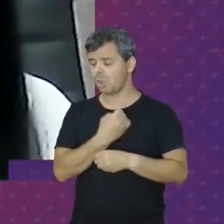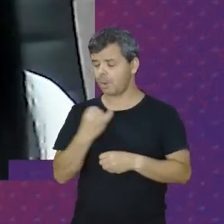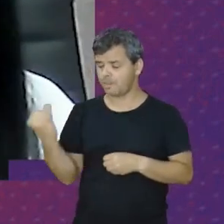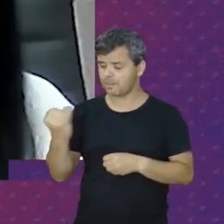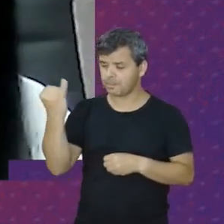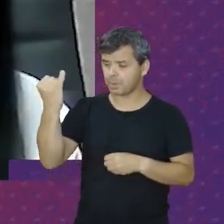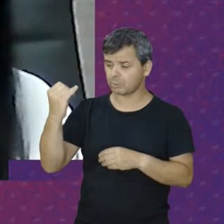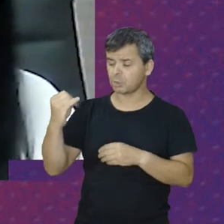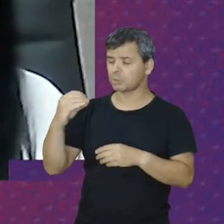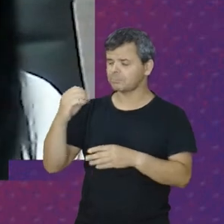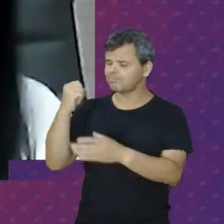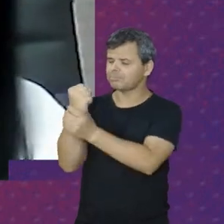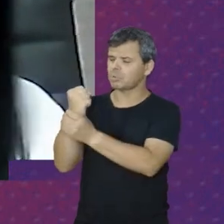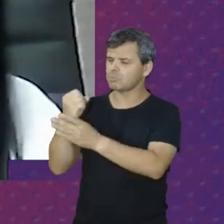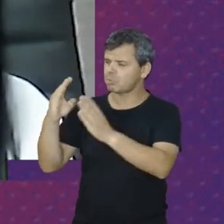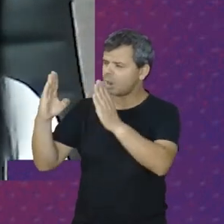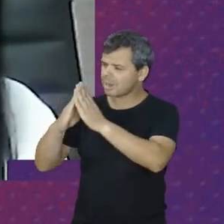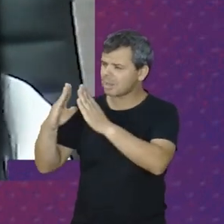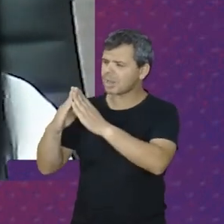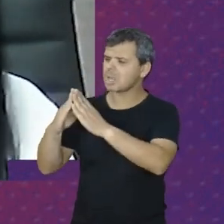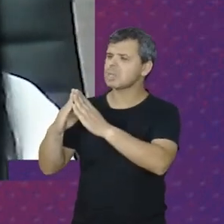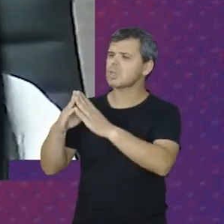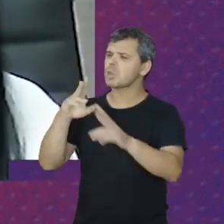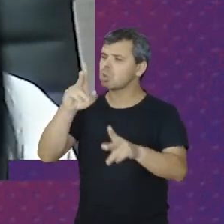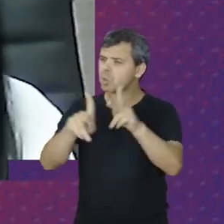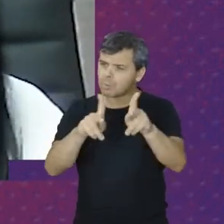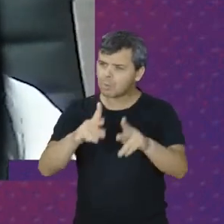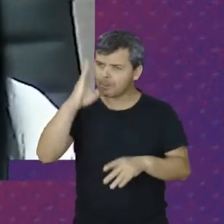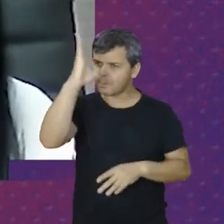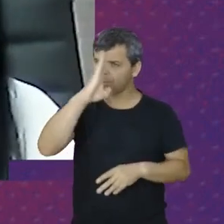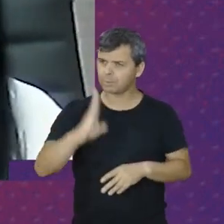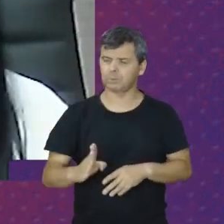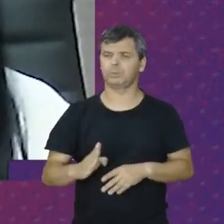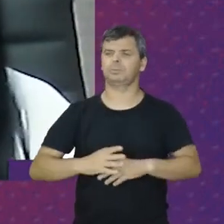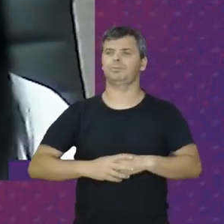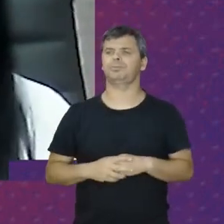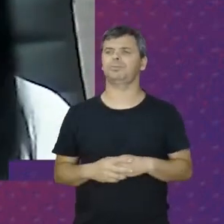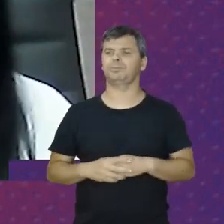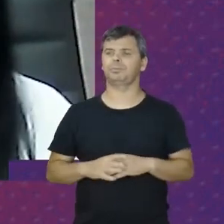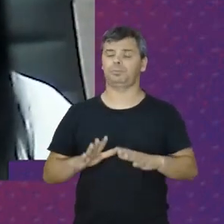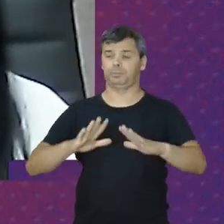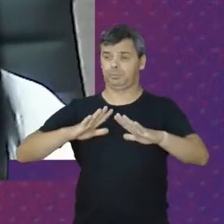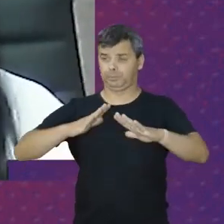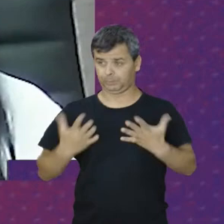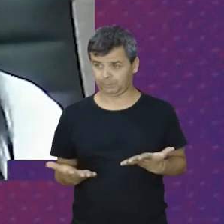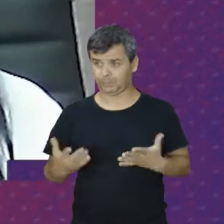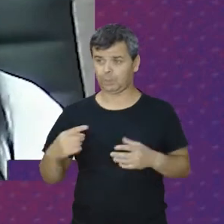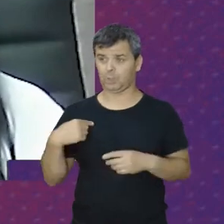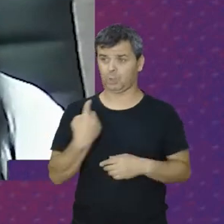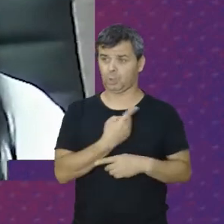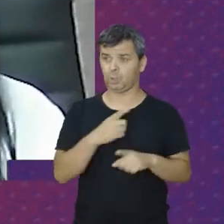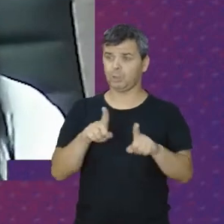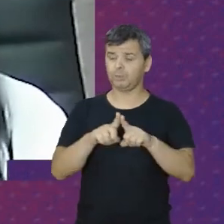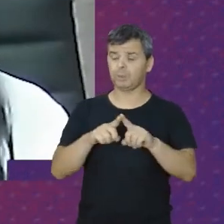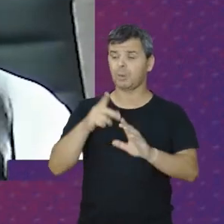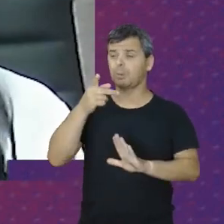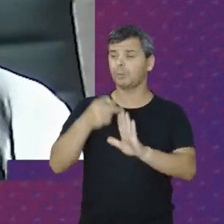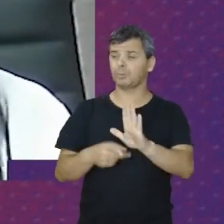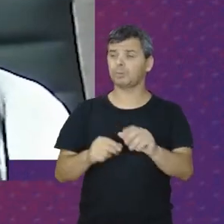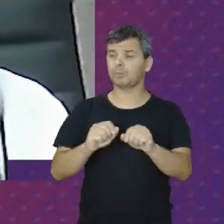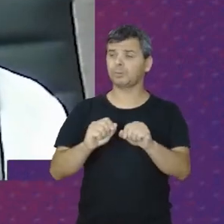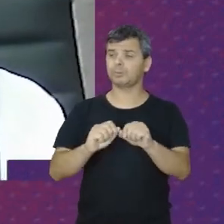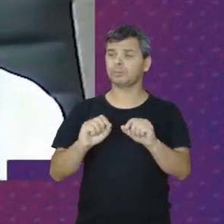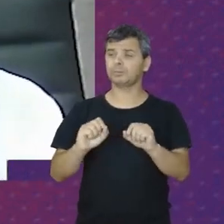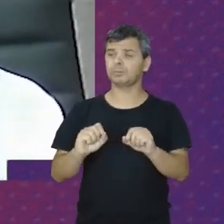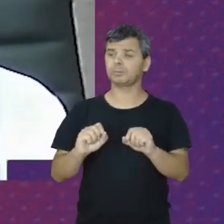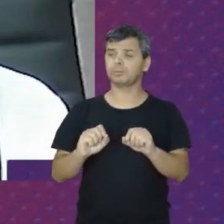a moradia da nossa população, uma boa parcela da população. Além disso, nós também tivemos um programa que